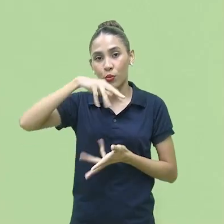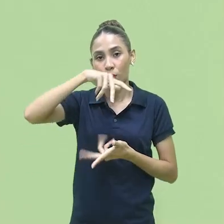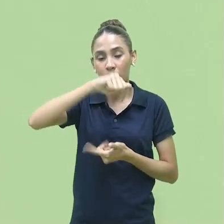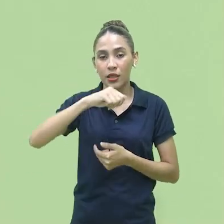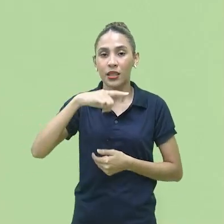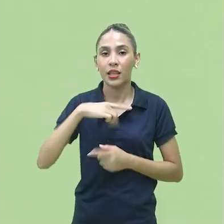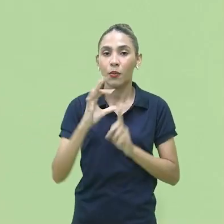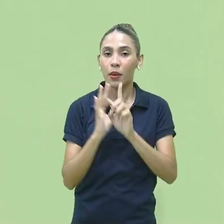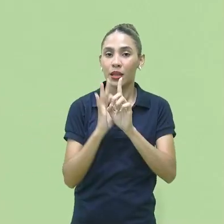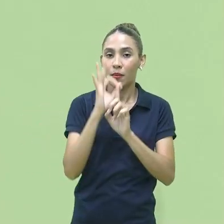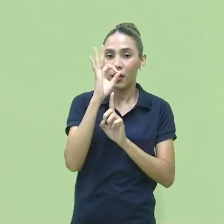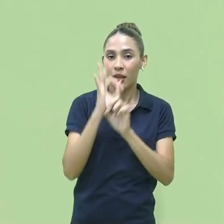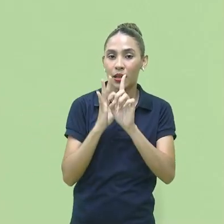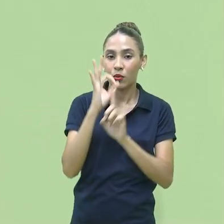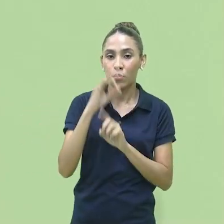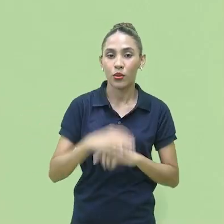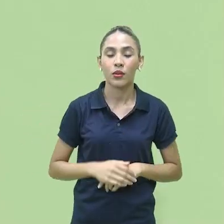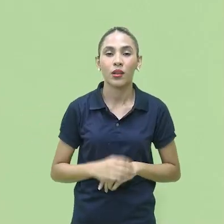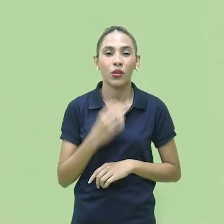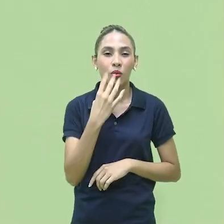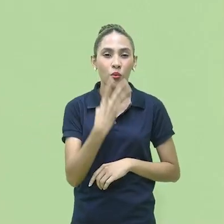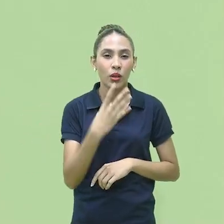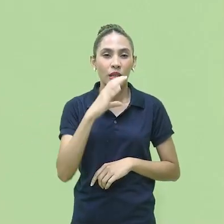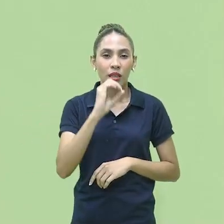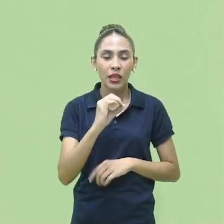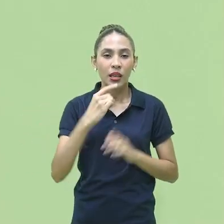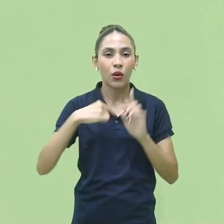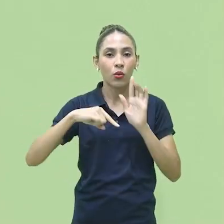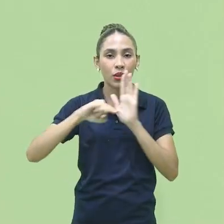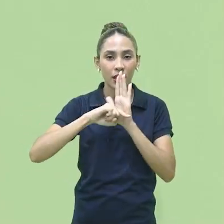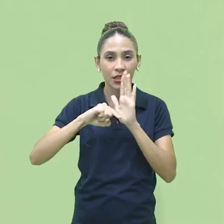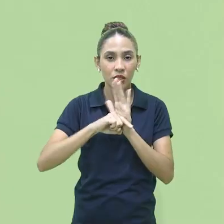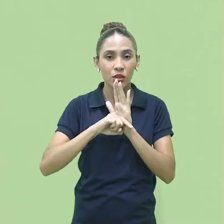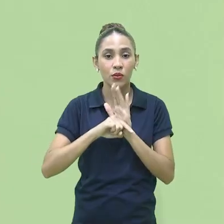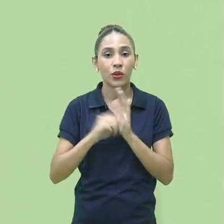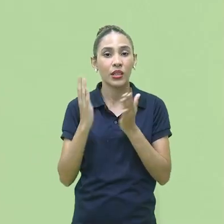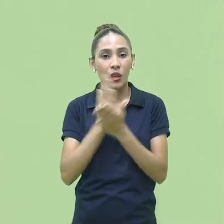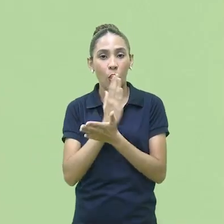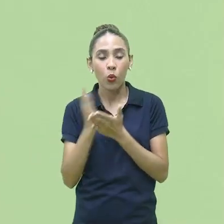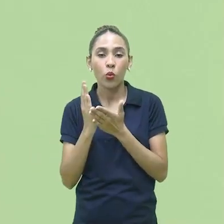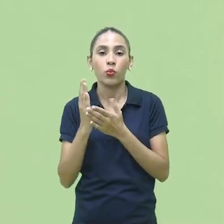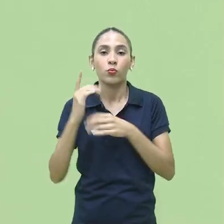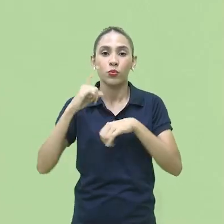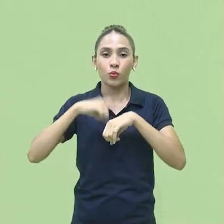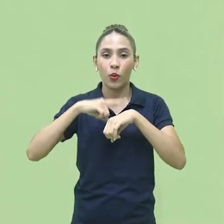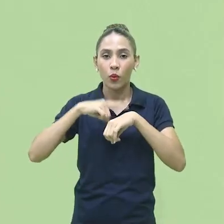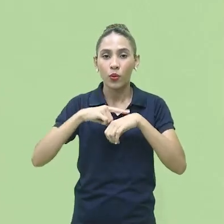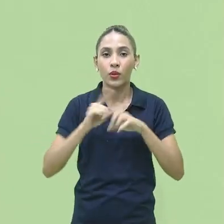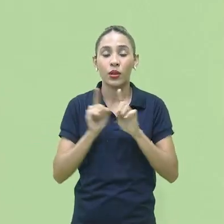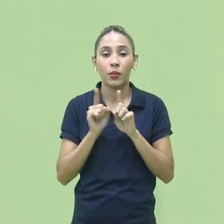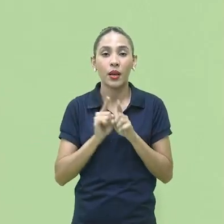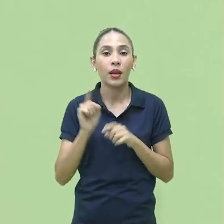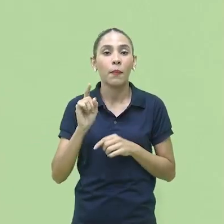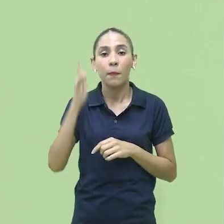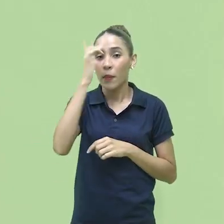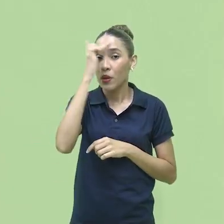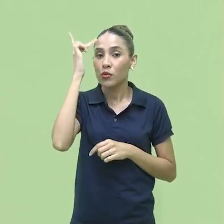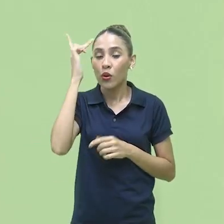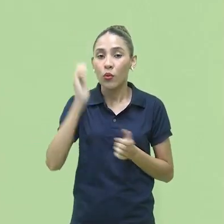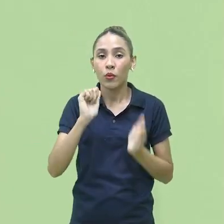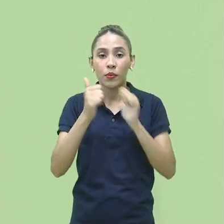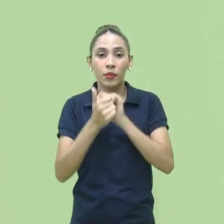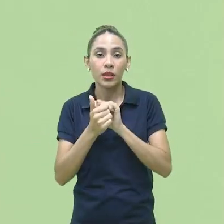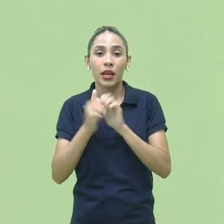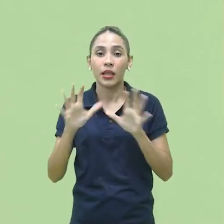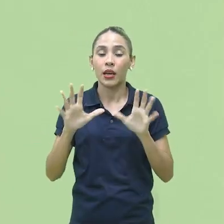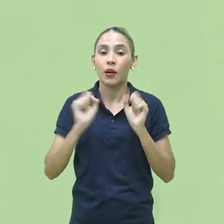uma temperatura de 40 graus negativos, por exemplo, em alguns momentos. Imagine só, alguém que é adaptado a um calor de